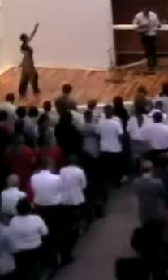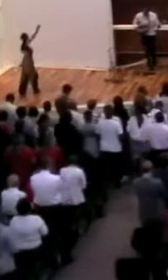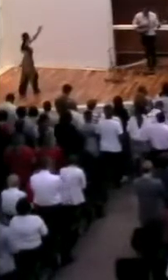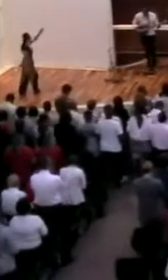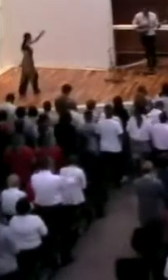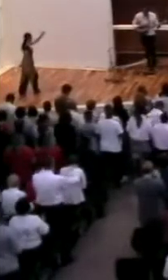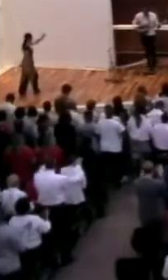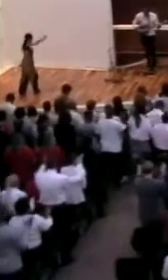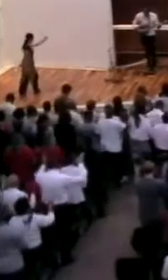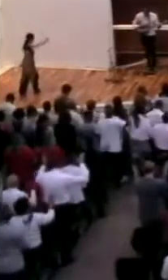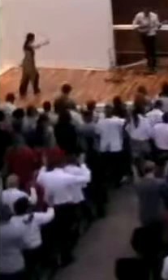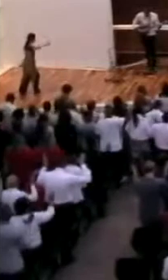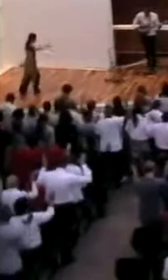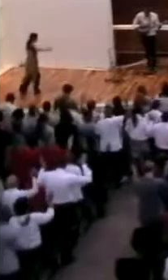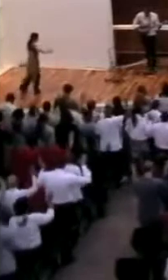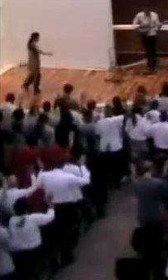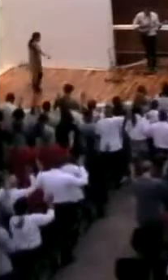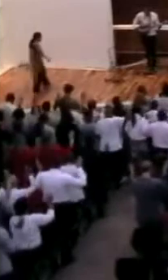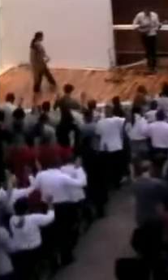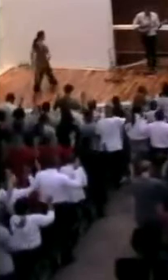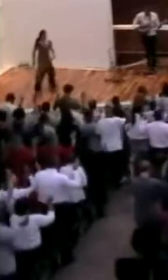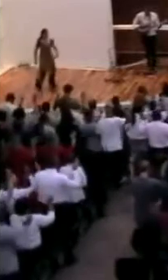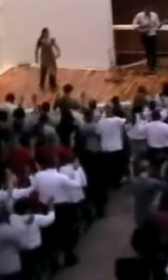Levante a sua mão assim comigo, por favor.